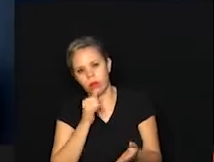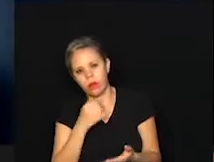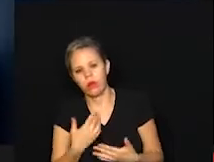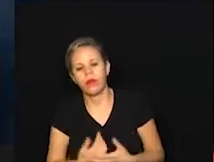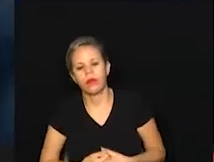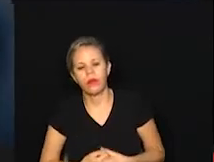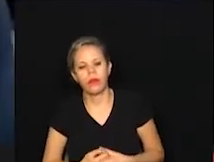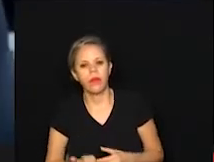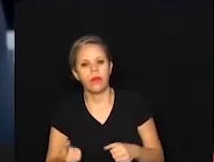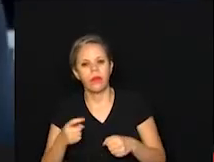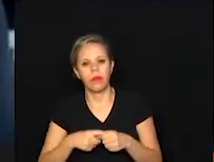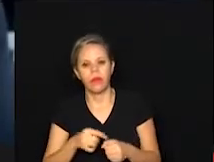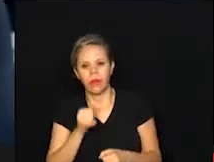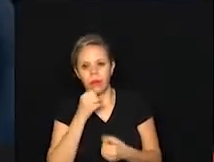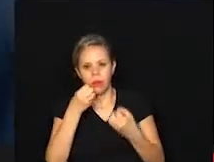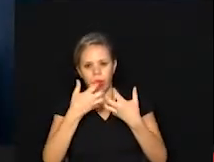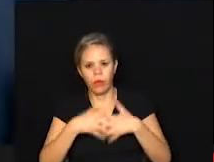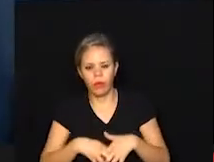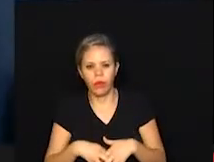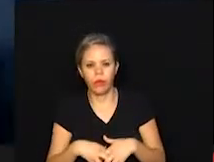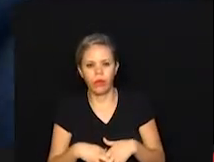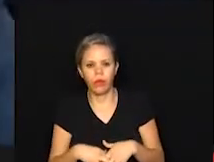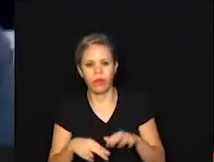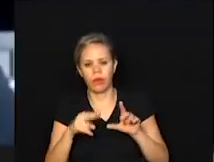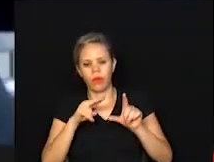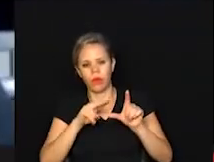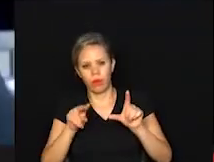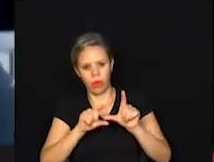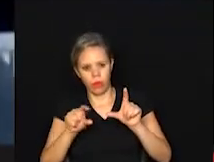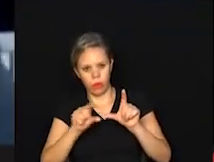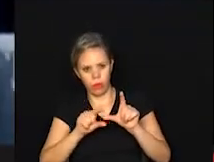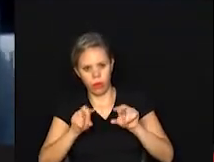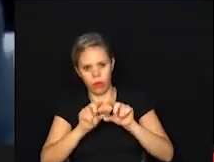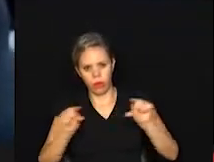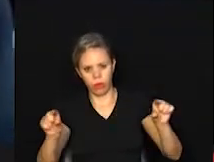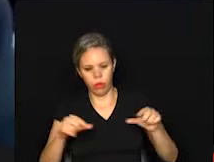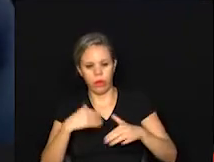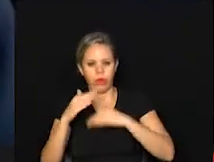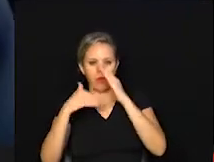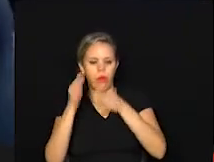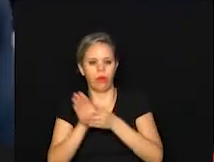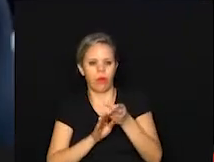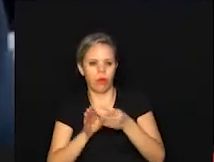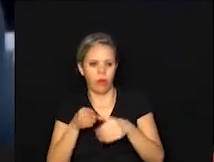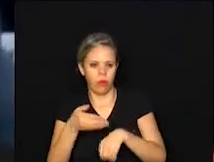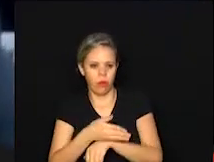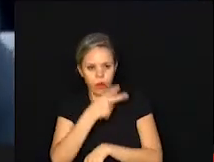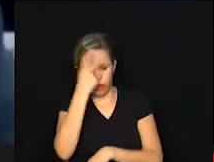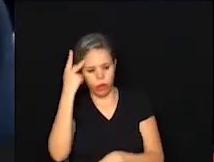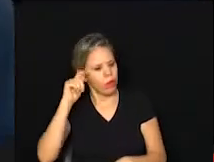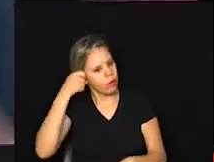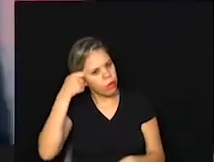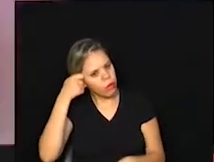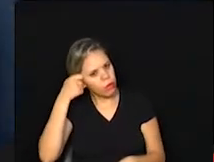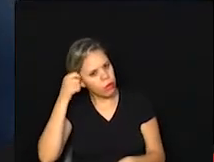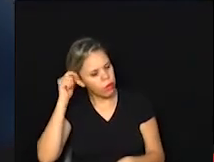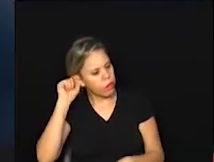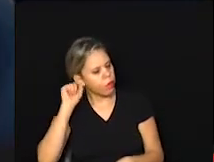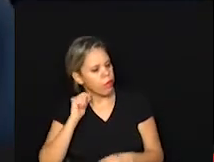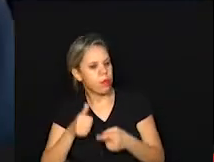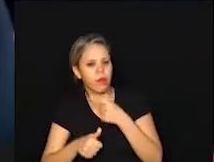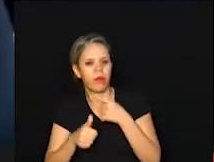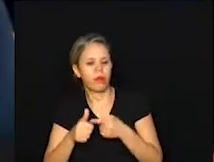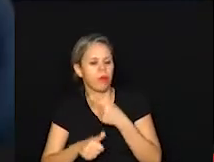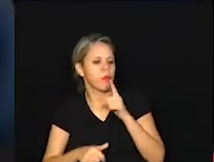E voltando à questão da nomenclatura do Conselho de Desenvolvimento e Participação da Comunidade Negra, primeiro ele